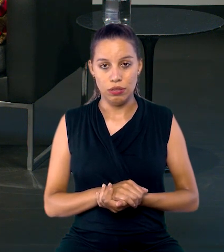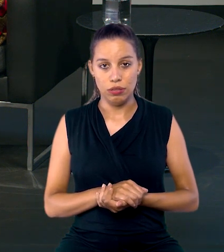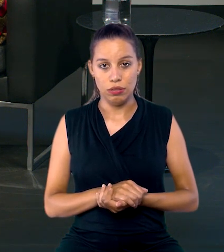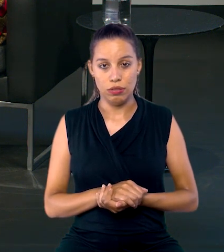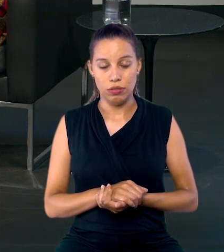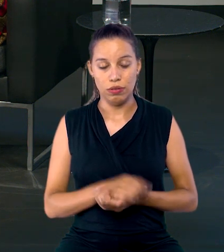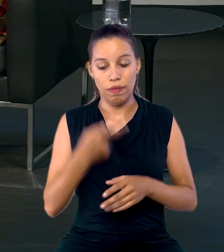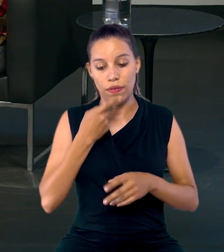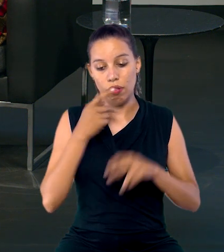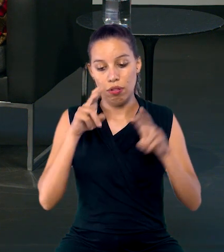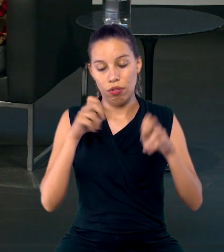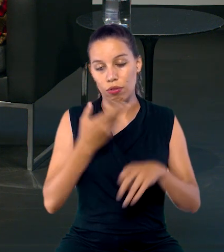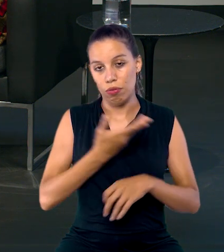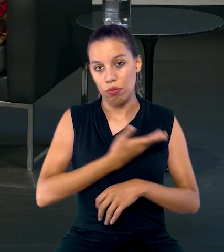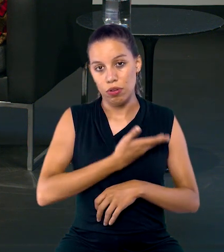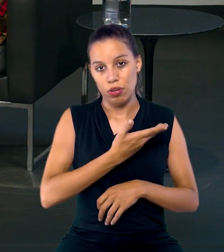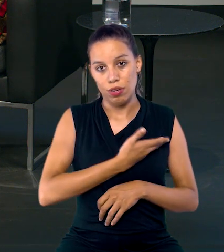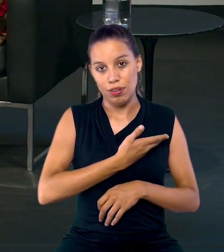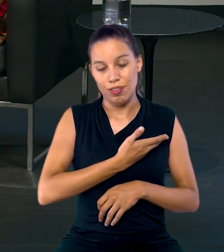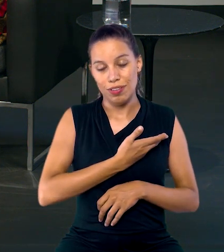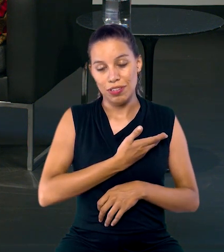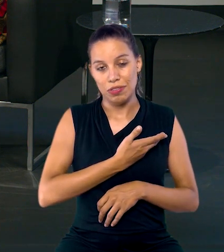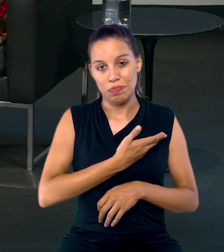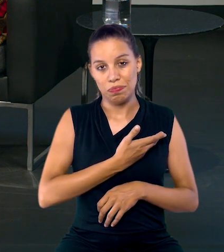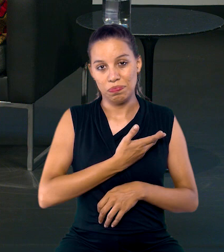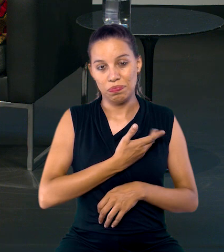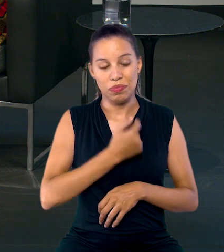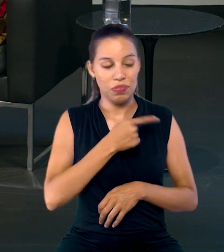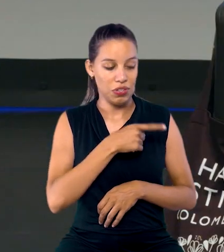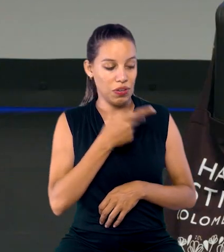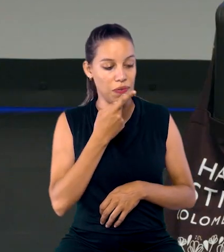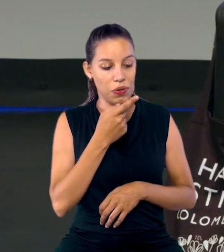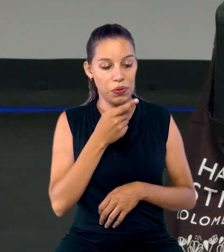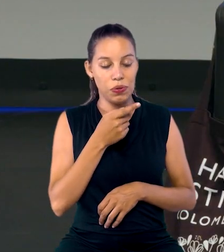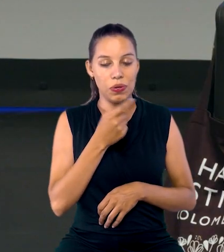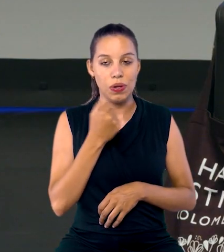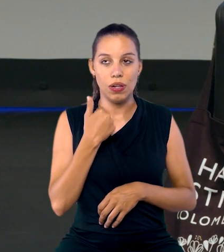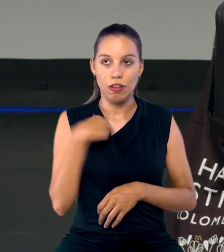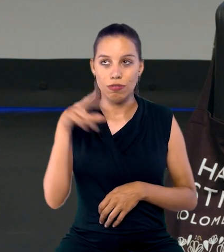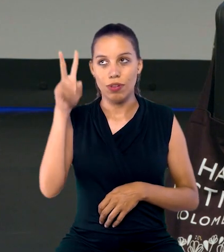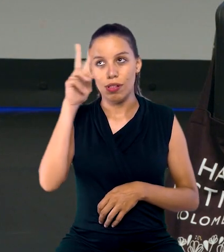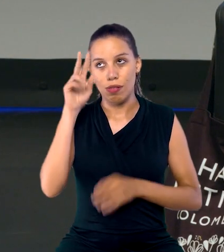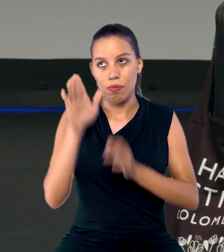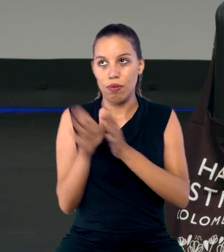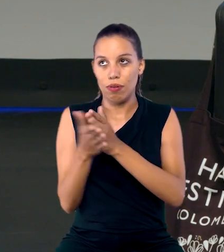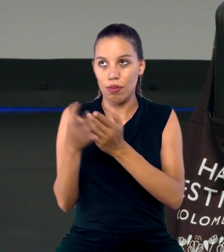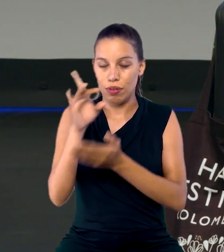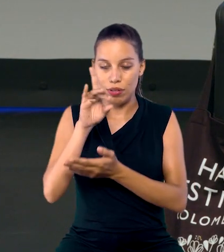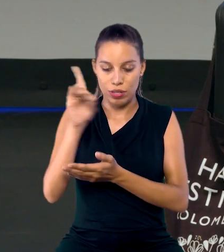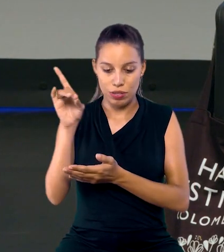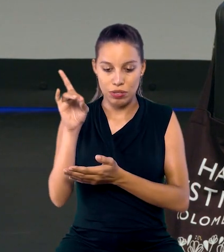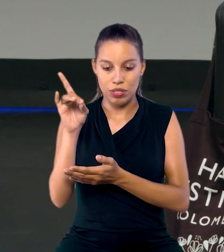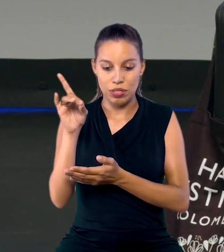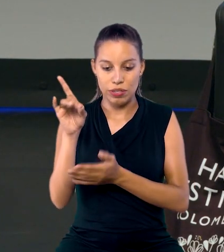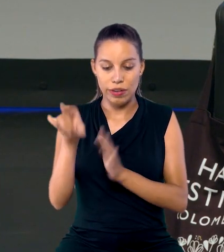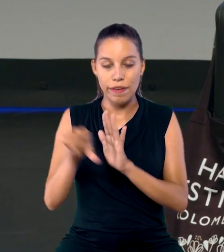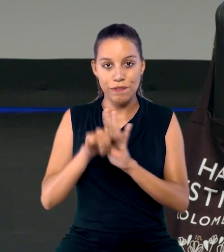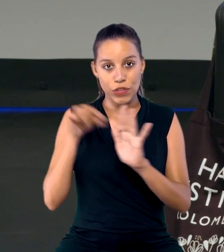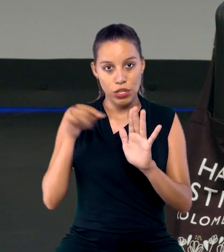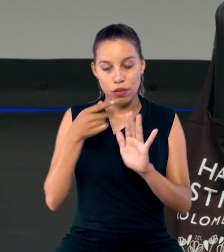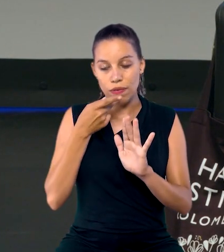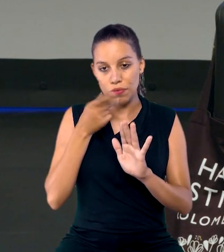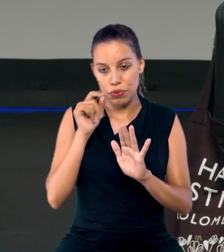ponto da amizade, né? Enquanto eu te ouvia, eu lembrei de uma frase, de um verso bíblico, um versículo